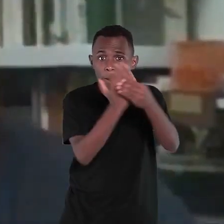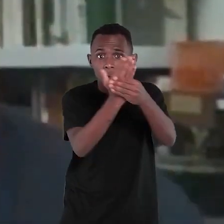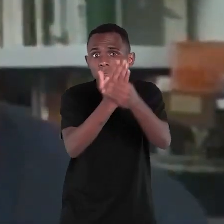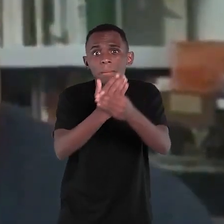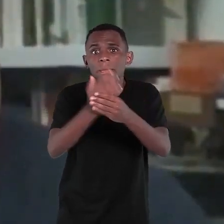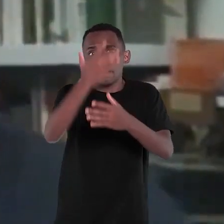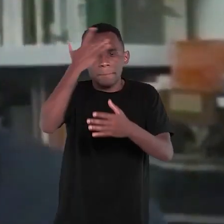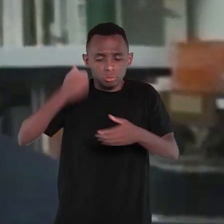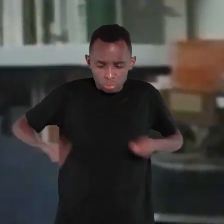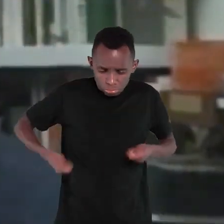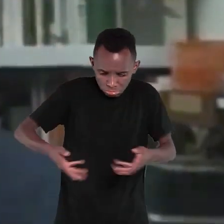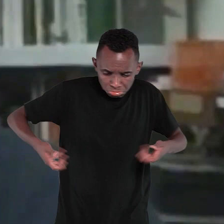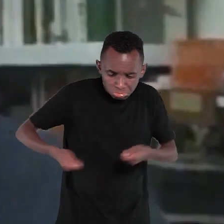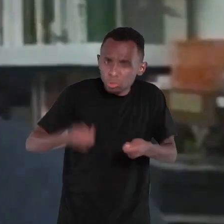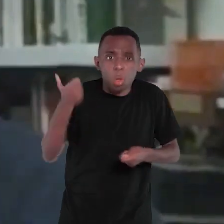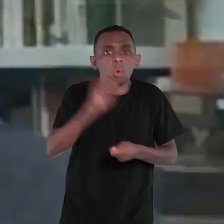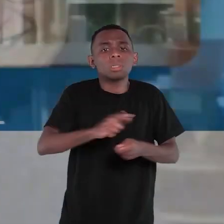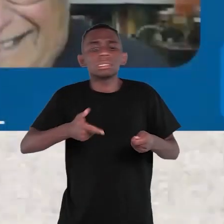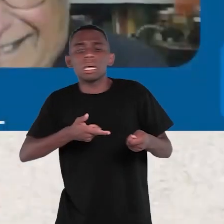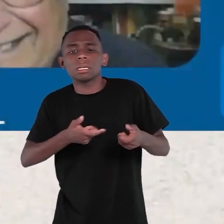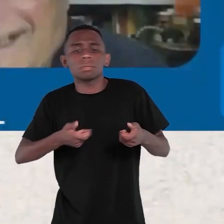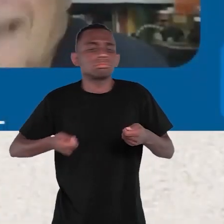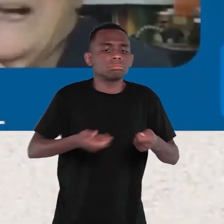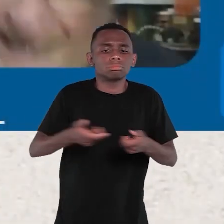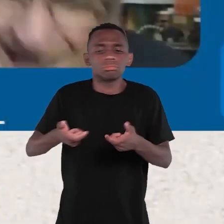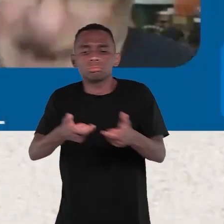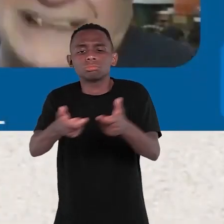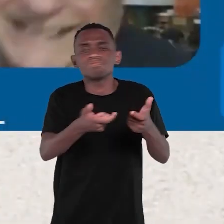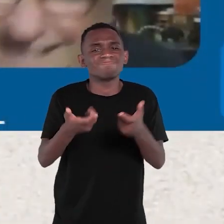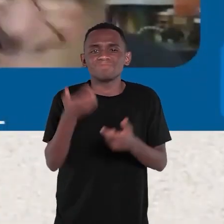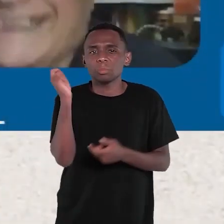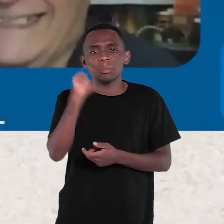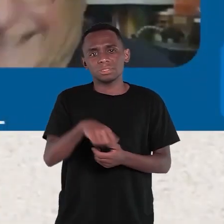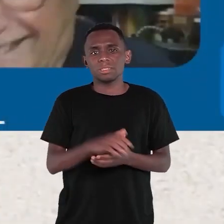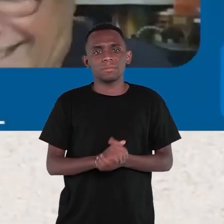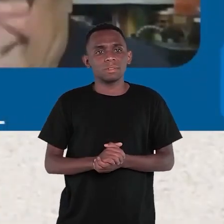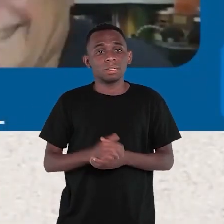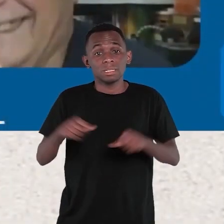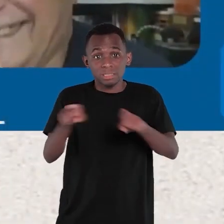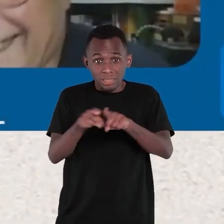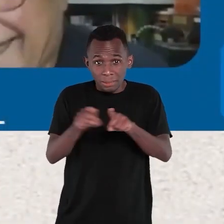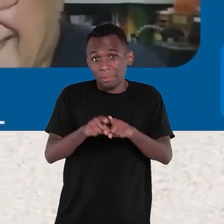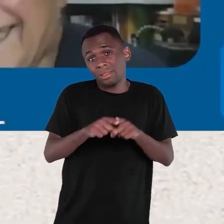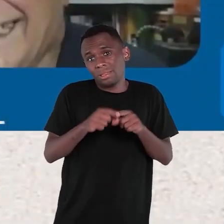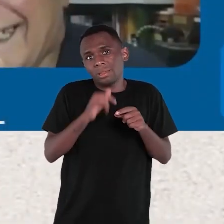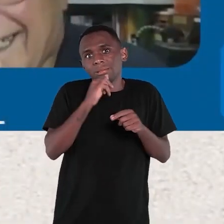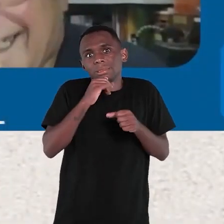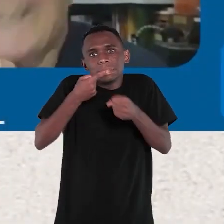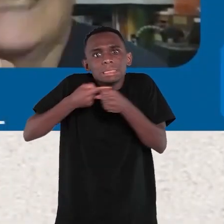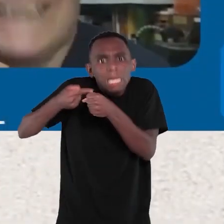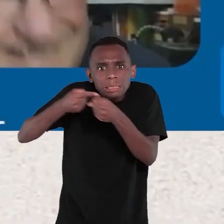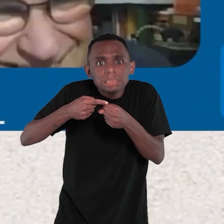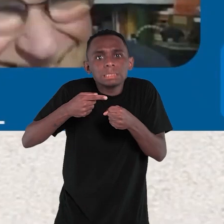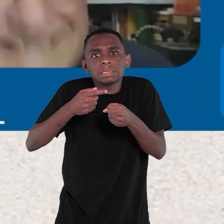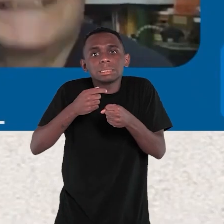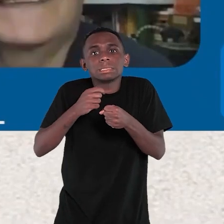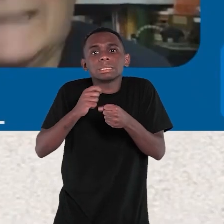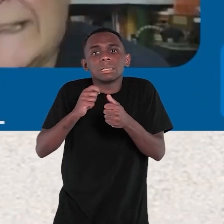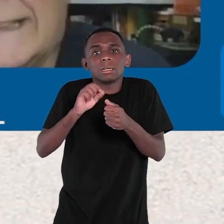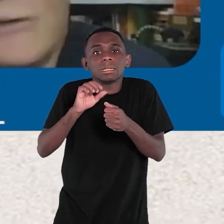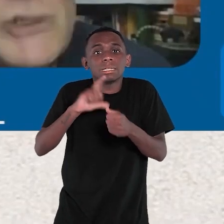né? Não consegue nem subir por causa das escadas. Eu estou cansado de É. ver isso, principalmente no interior do país,